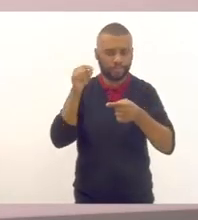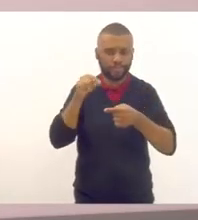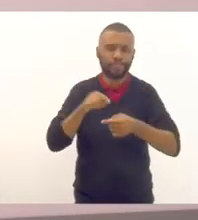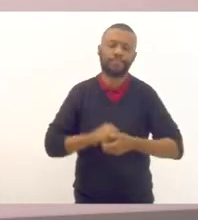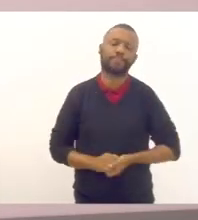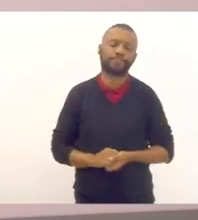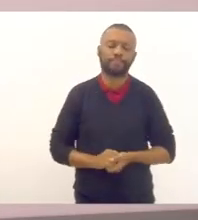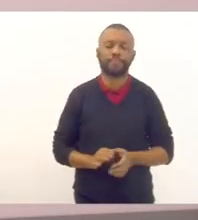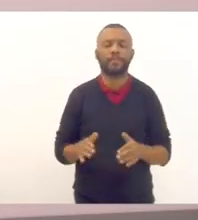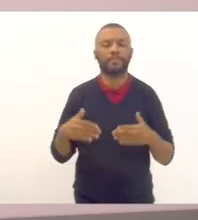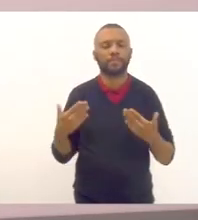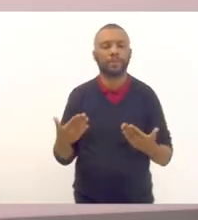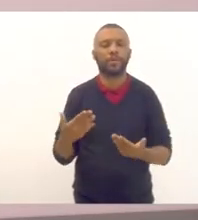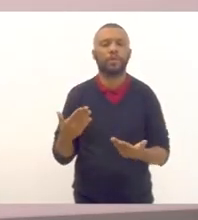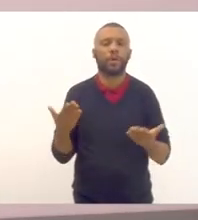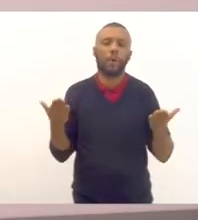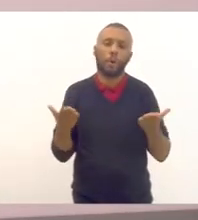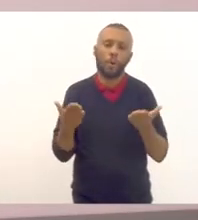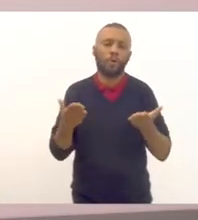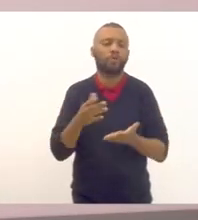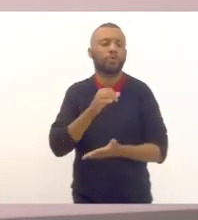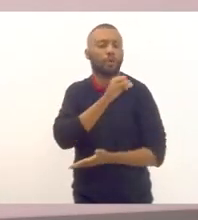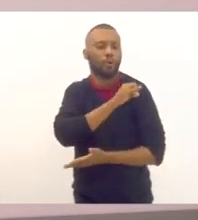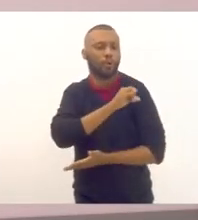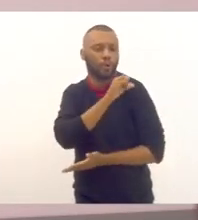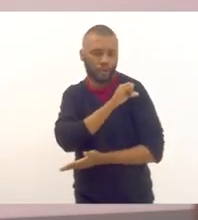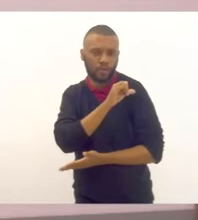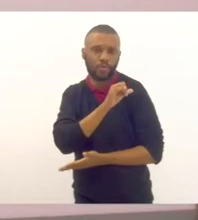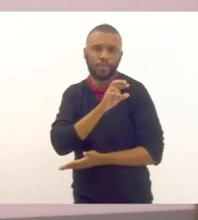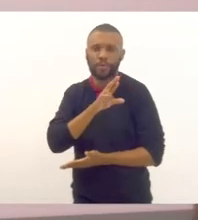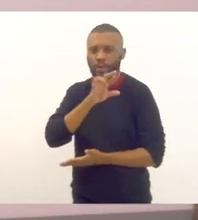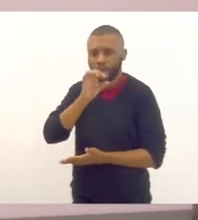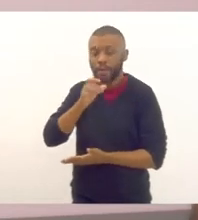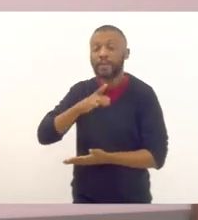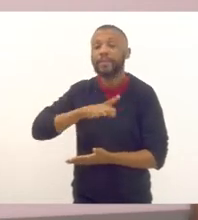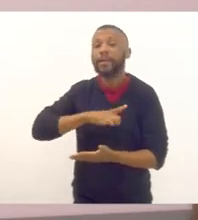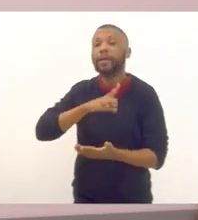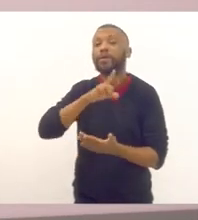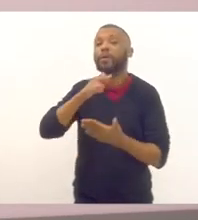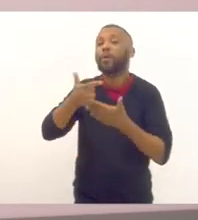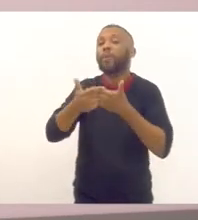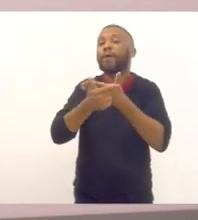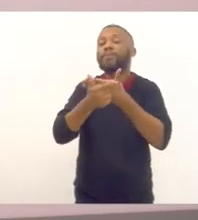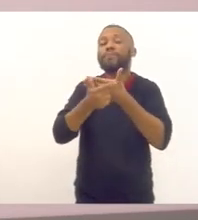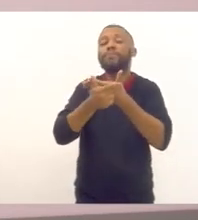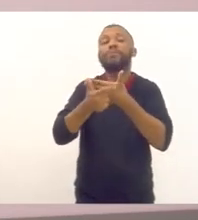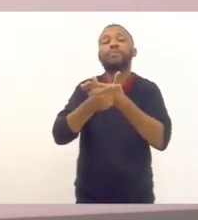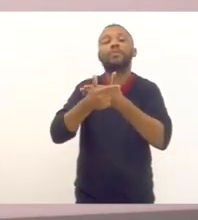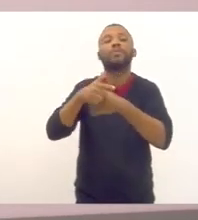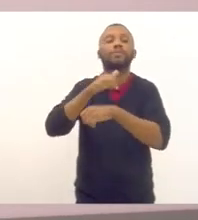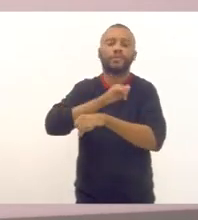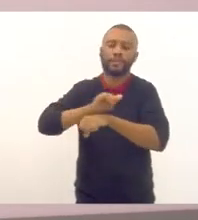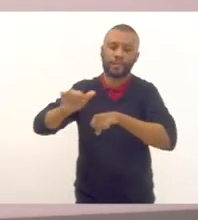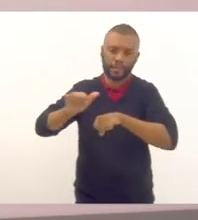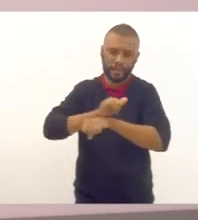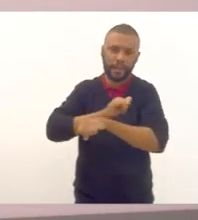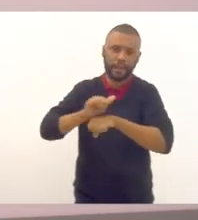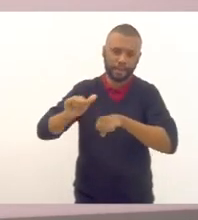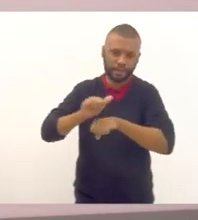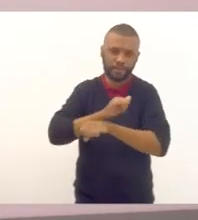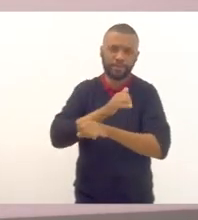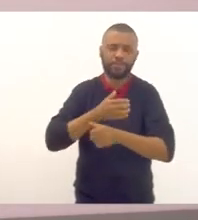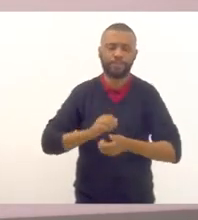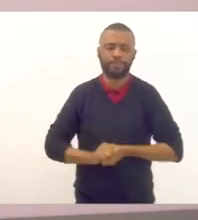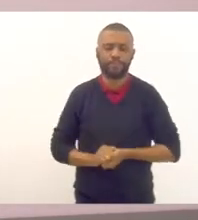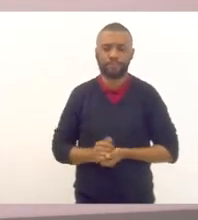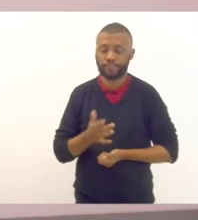O Rio de Janeiro, ele tem uma função estratégica, onde a gente pode